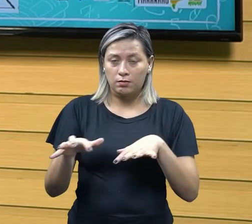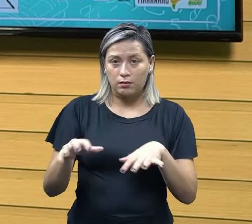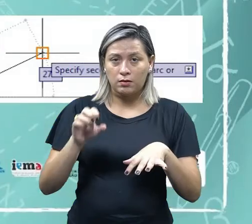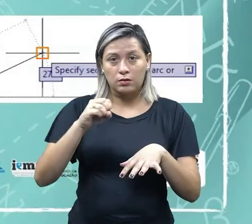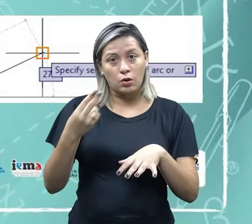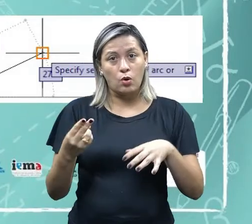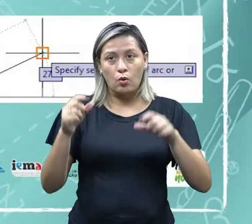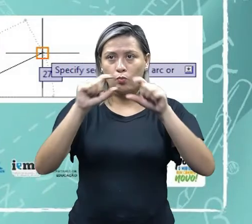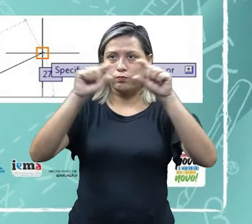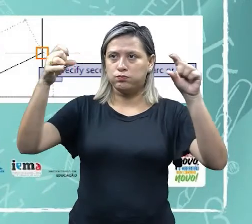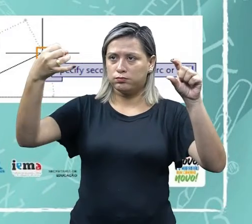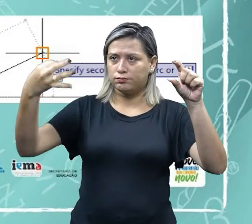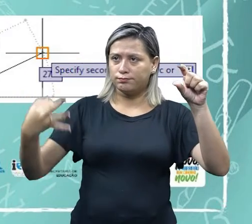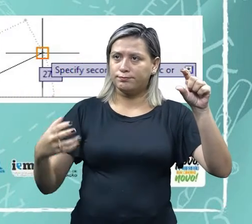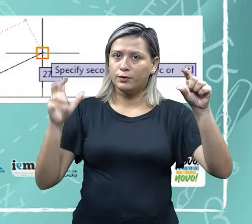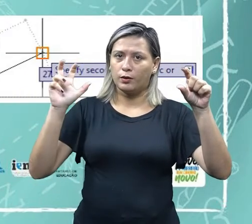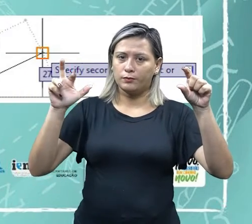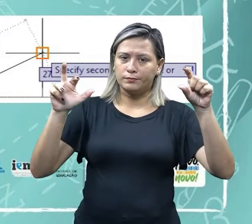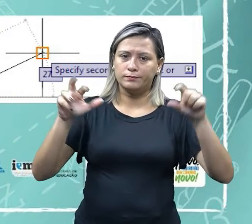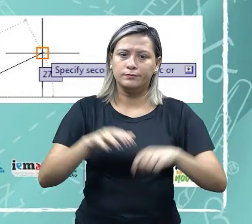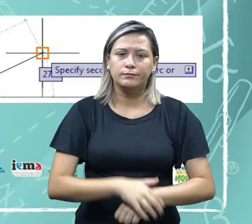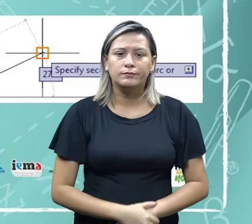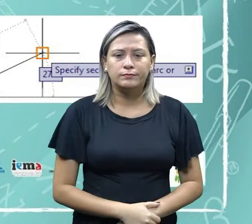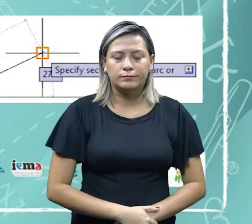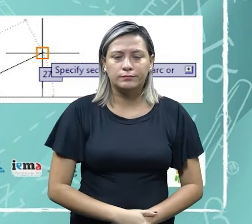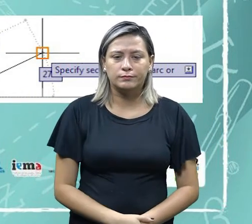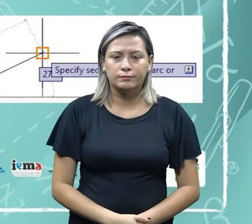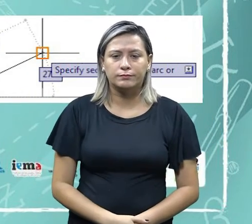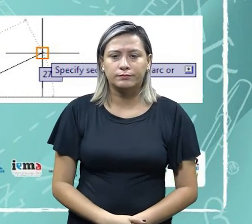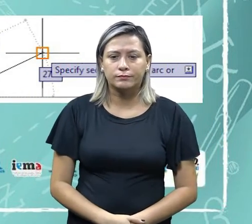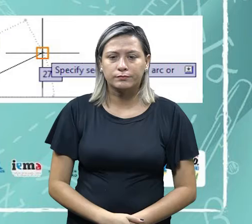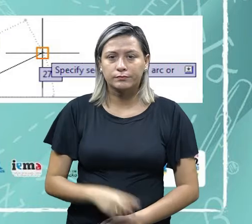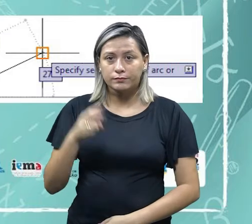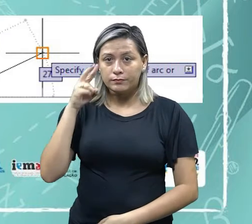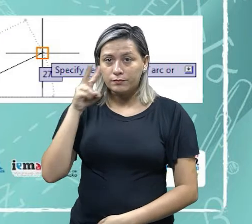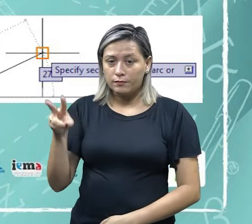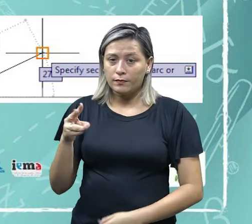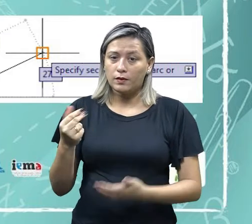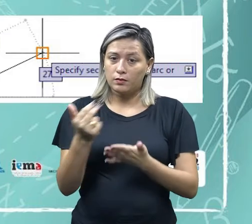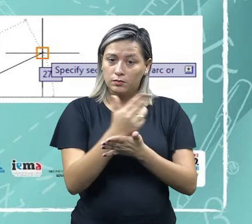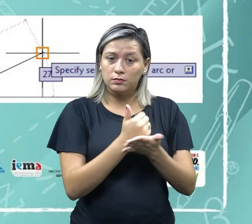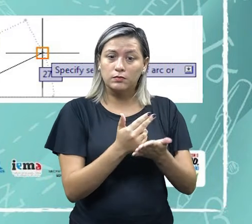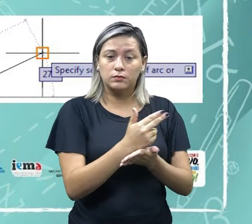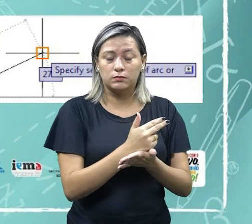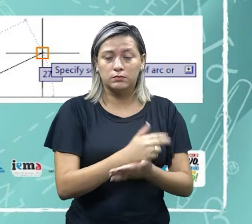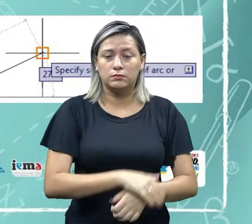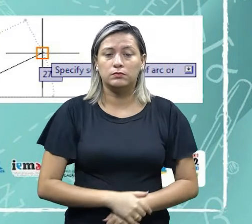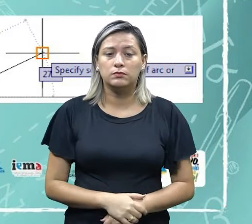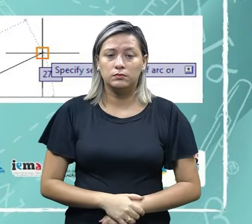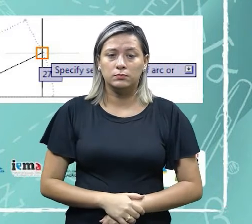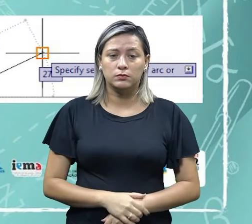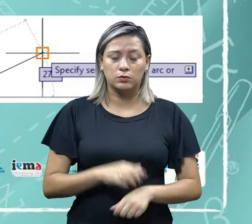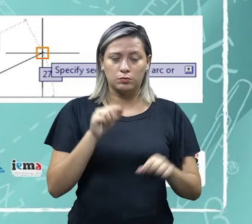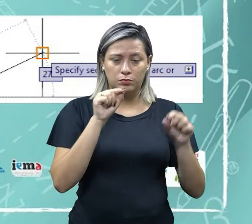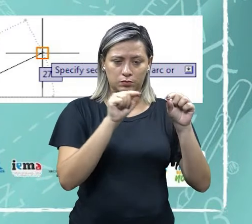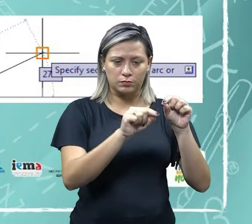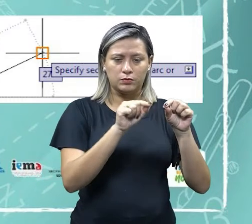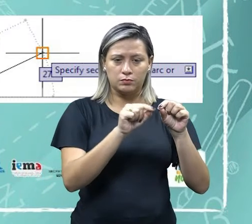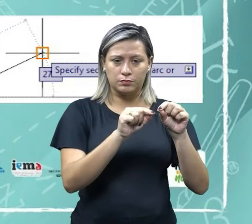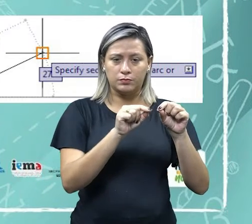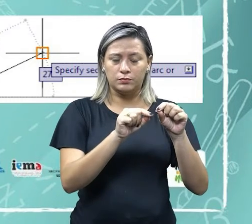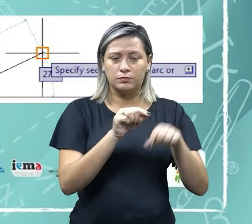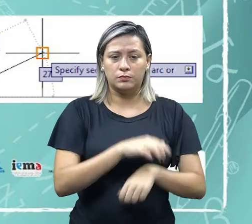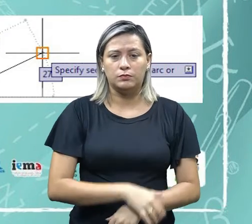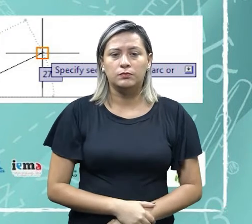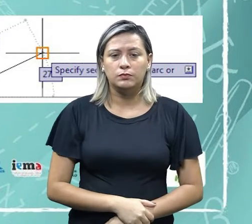atalho. E aqui, como vocês podem ver nesses desenhos, você irá primeiro especificar o primeiro